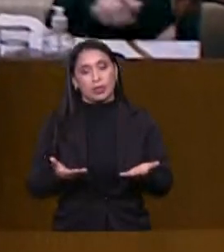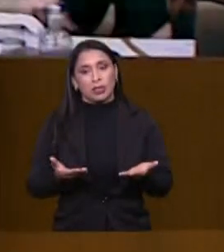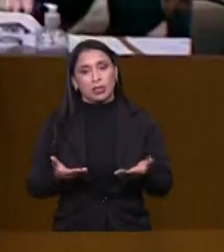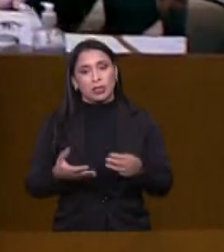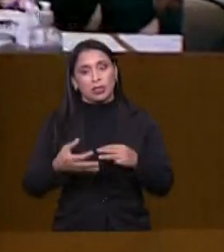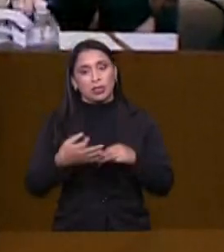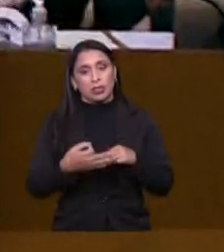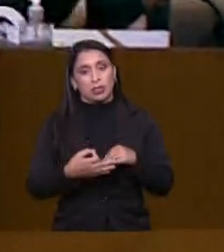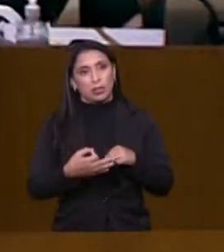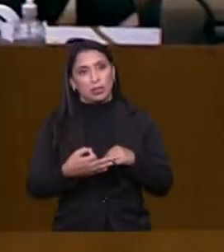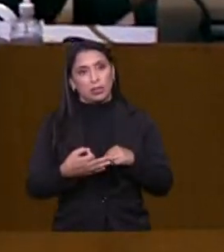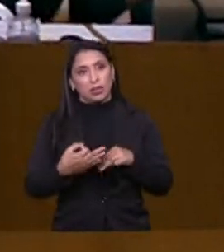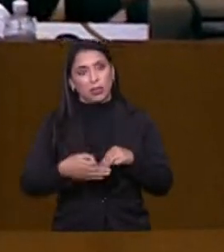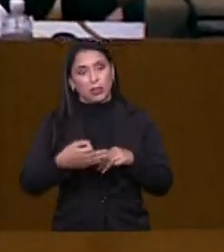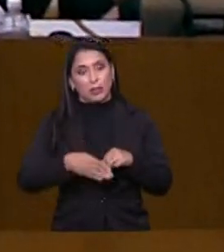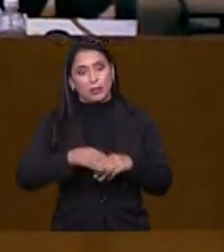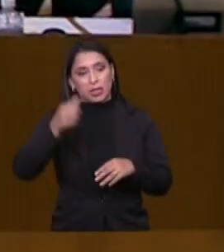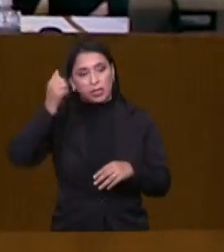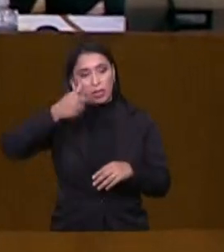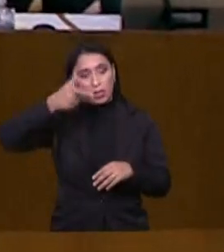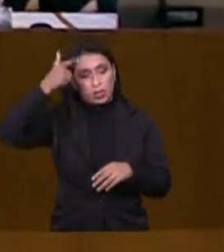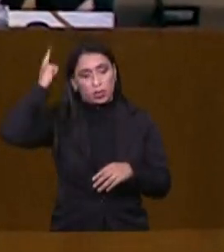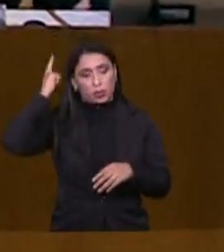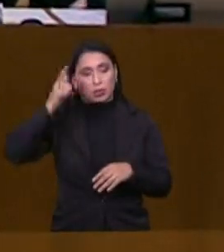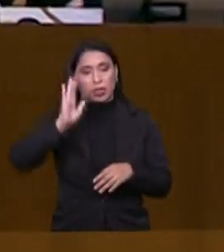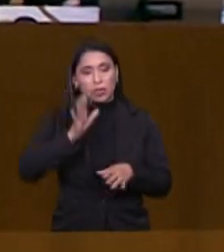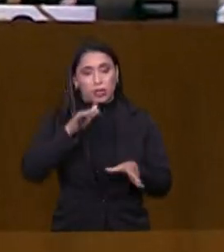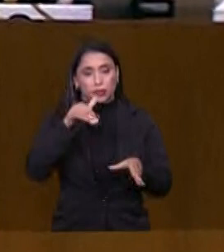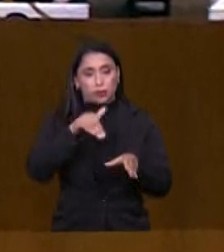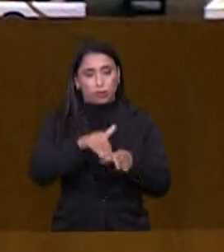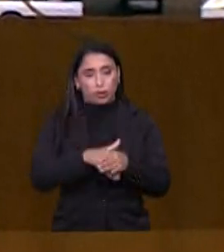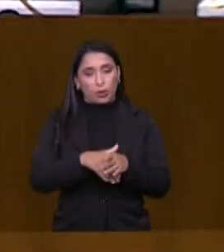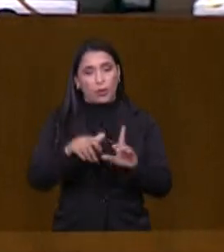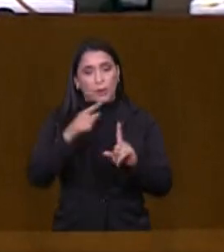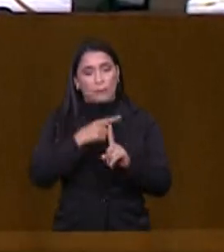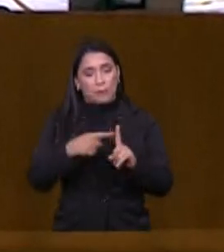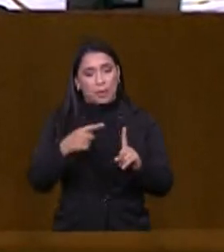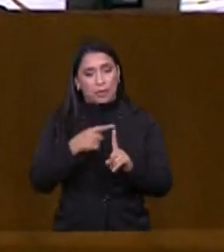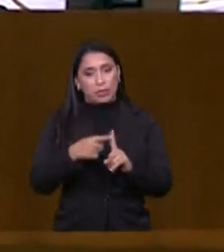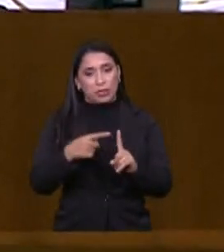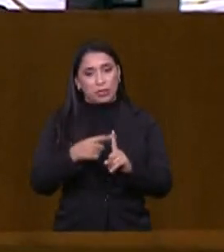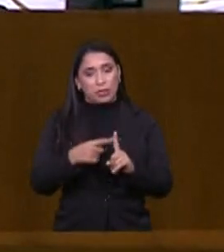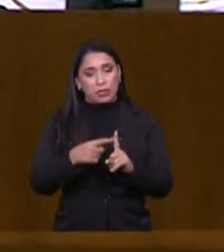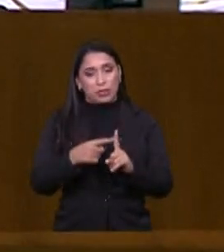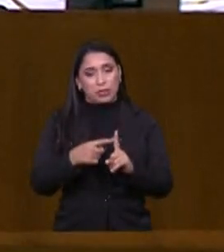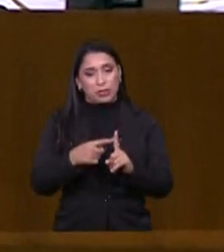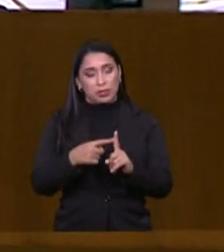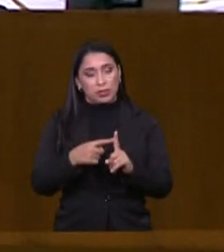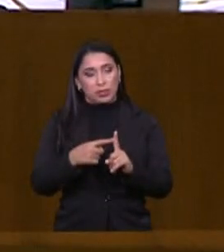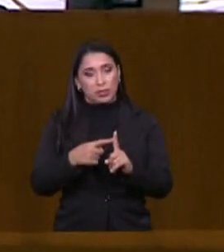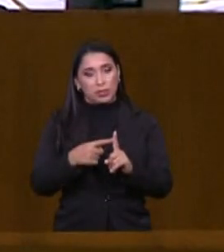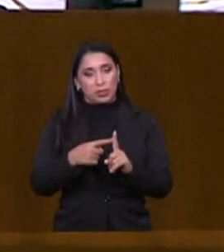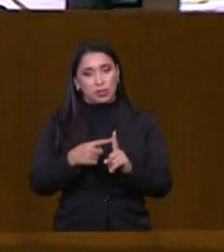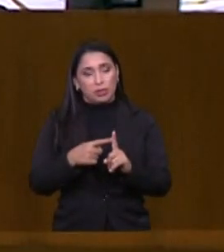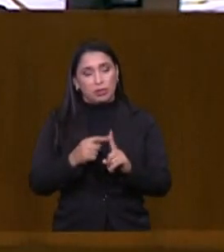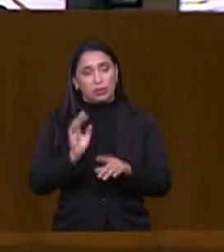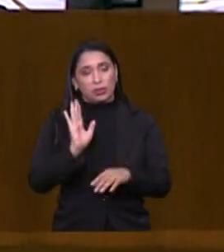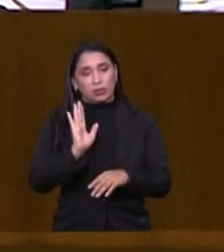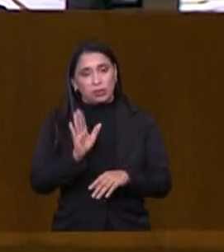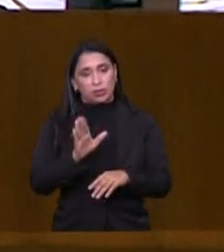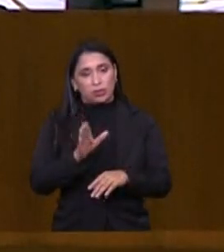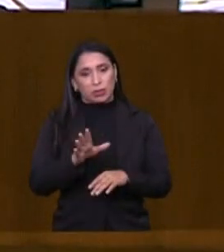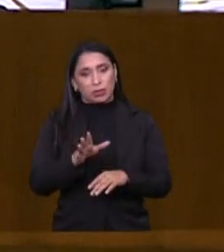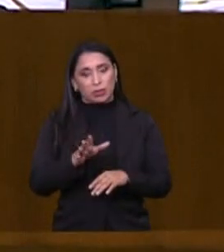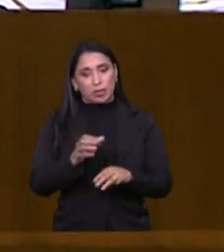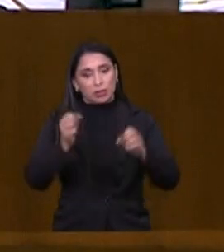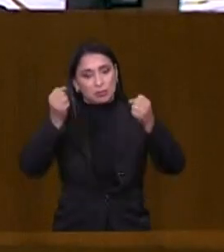eminente ministro Alexandre de Moraes proferiu seu voto também de parcial procedência, nos termos do que explica no